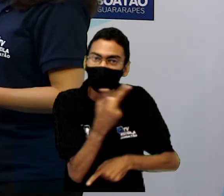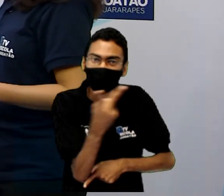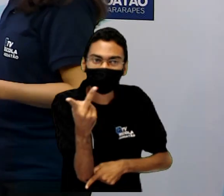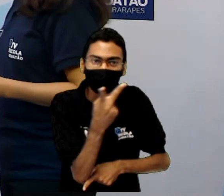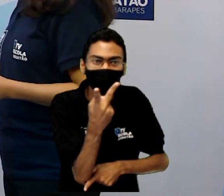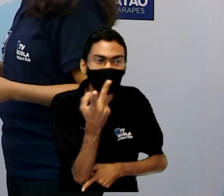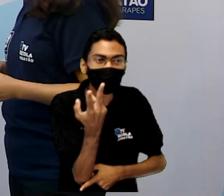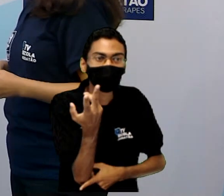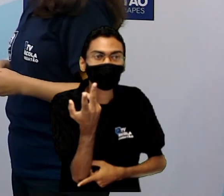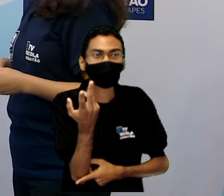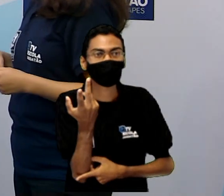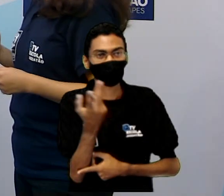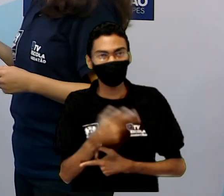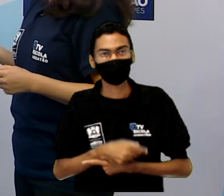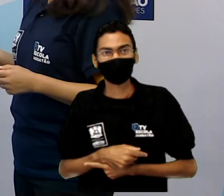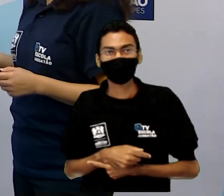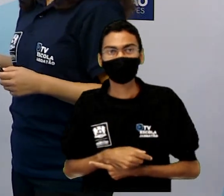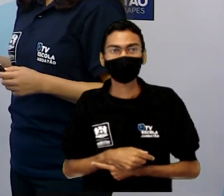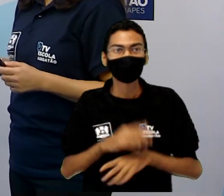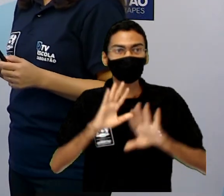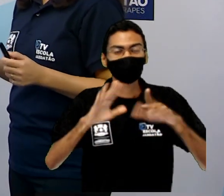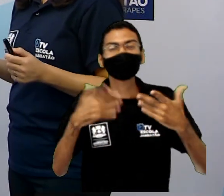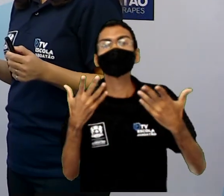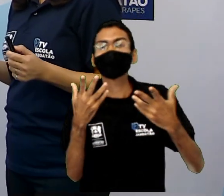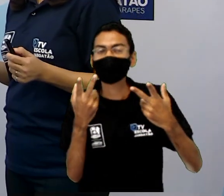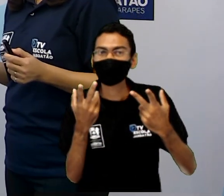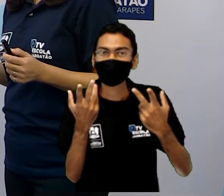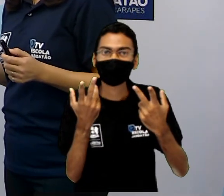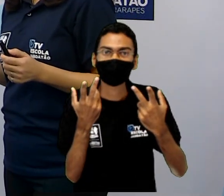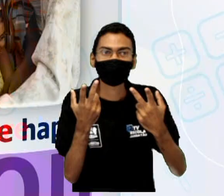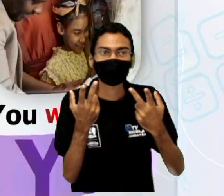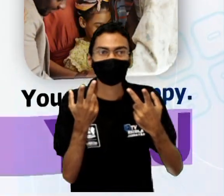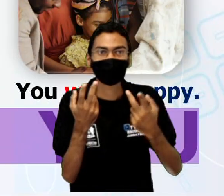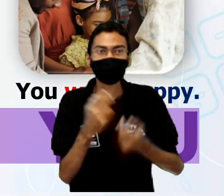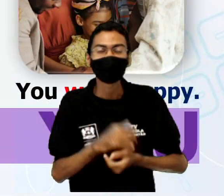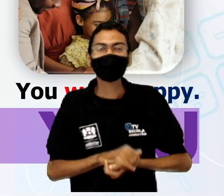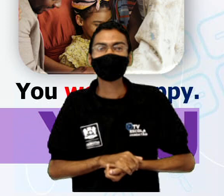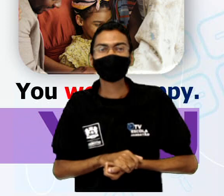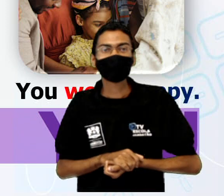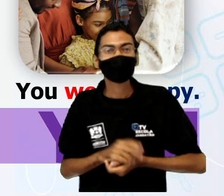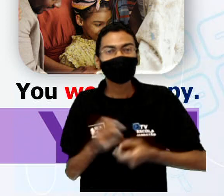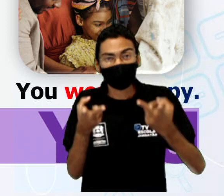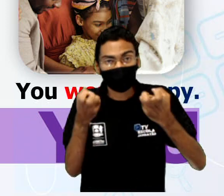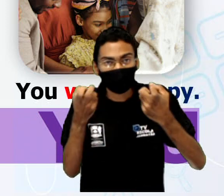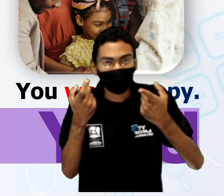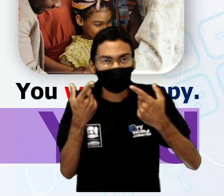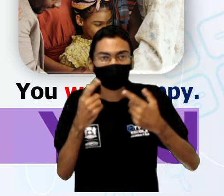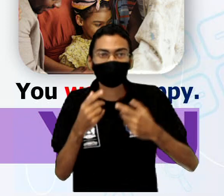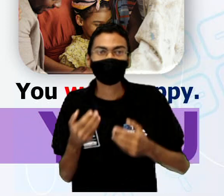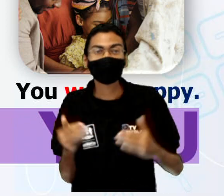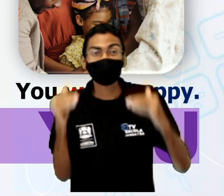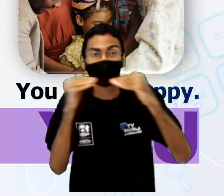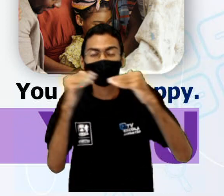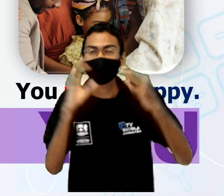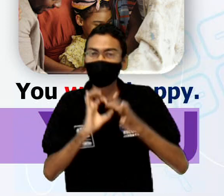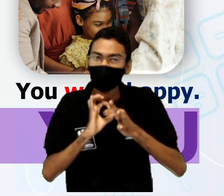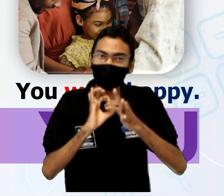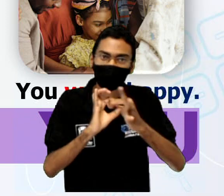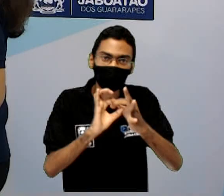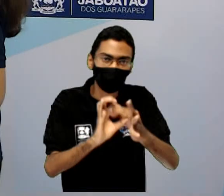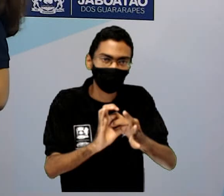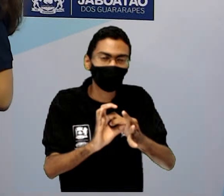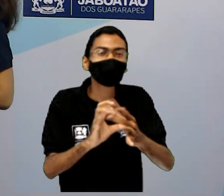acordo com o contexto. Ops, voltando aqui o slide. De acordo com o contexto.